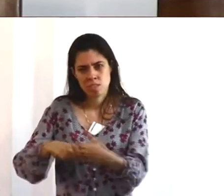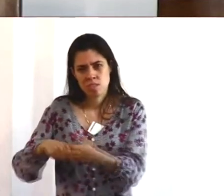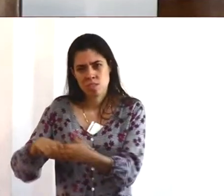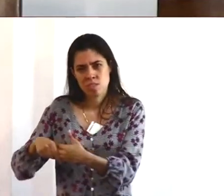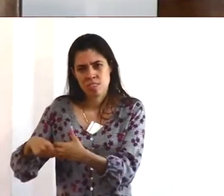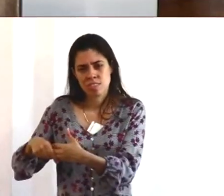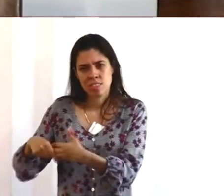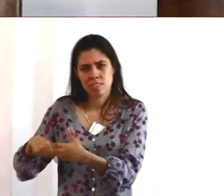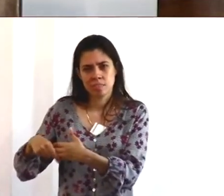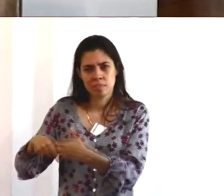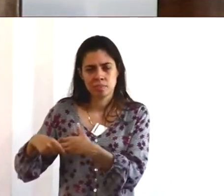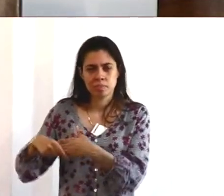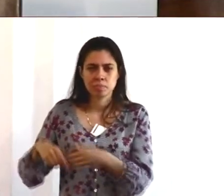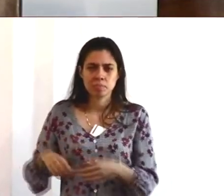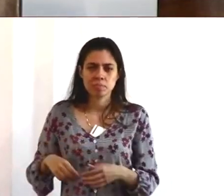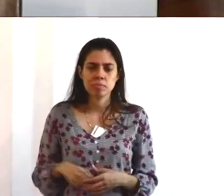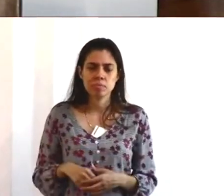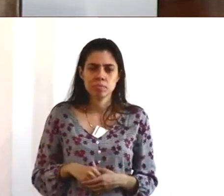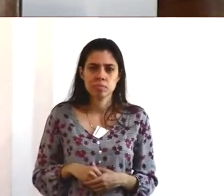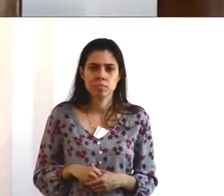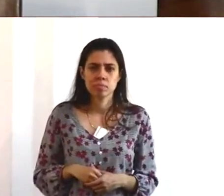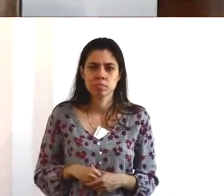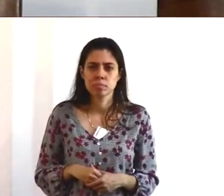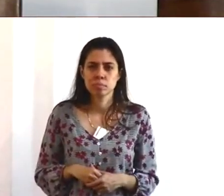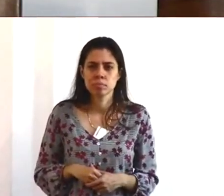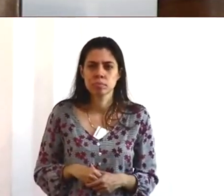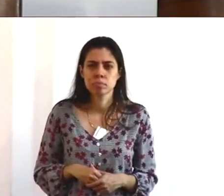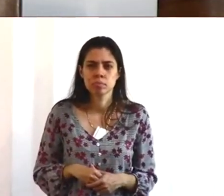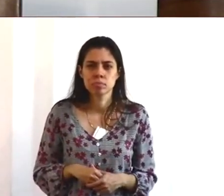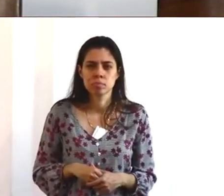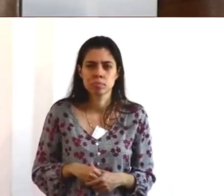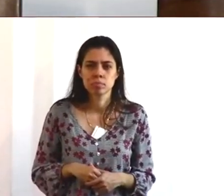fortalecidos para enfrentar os dias maus.